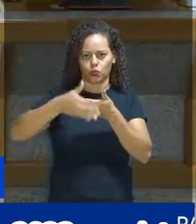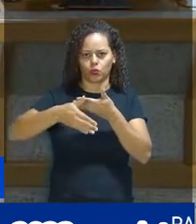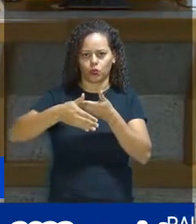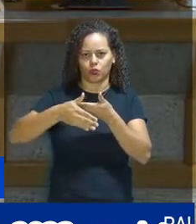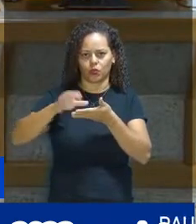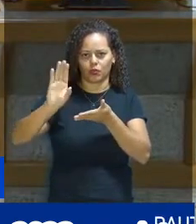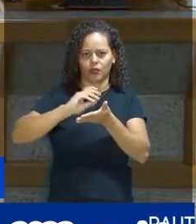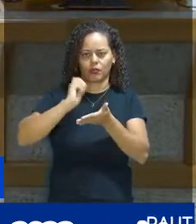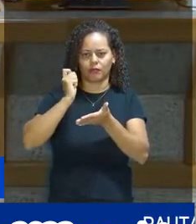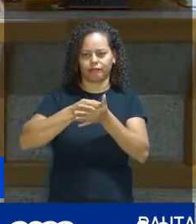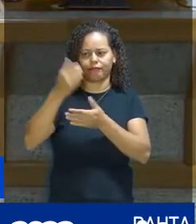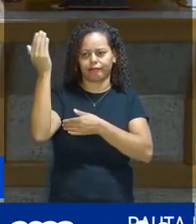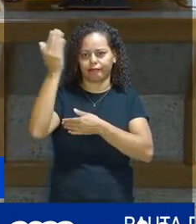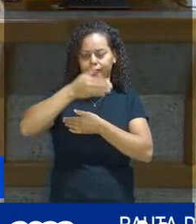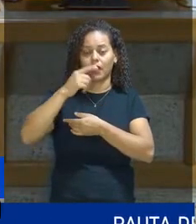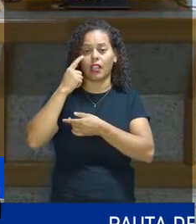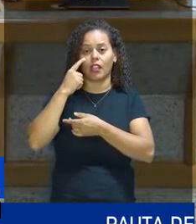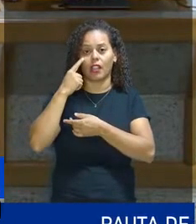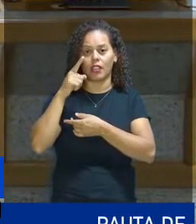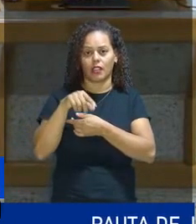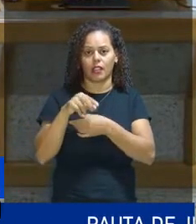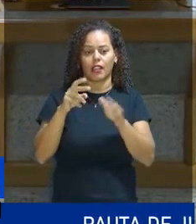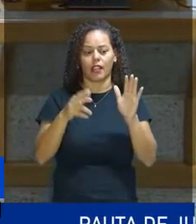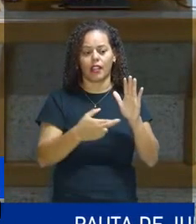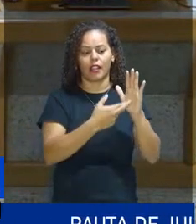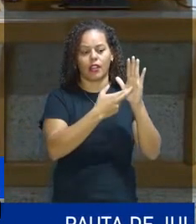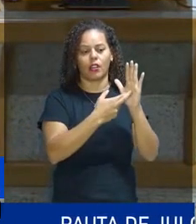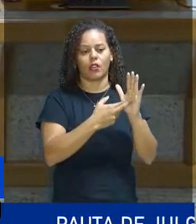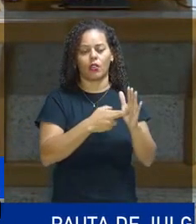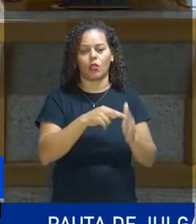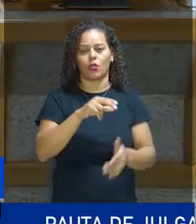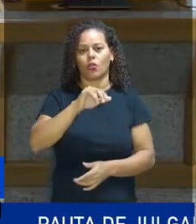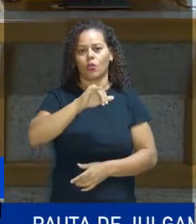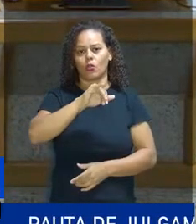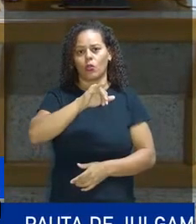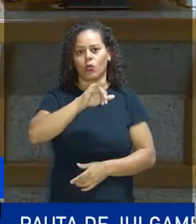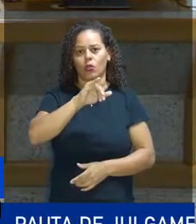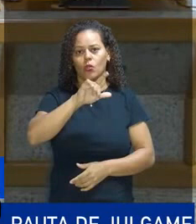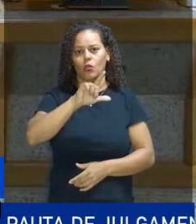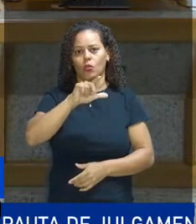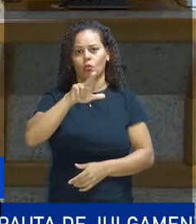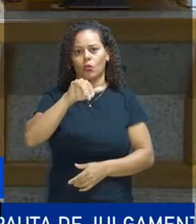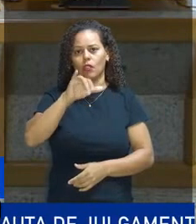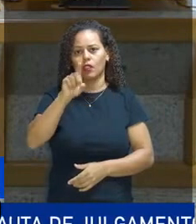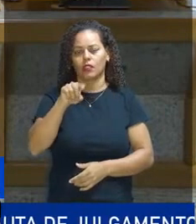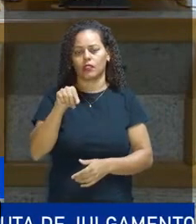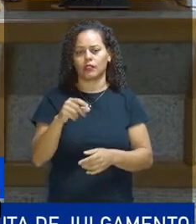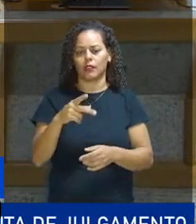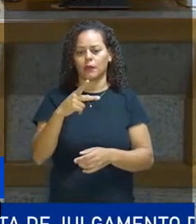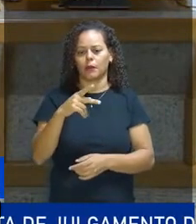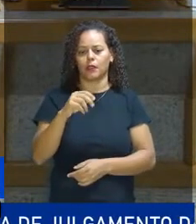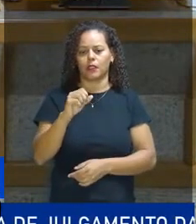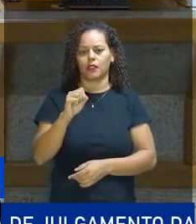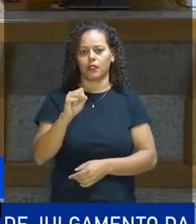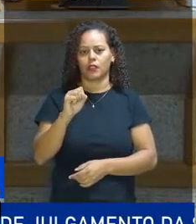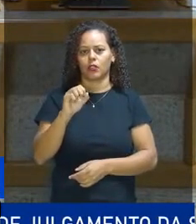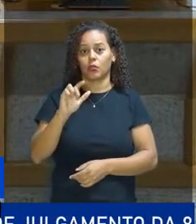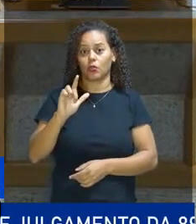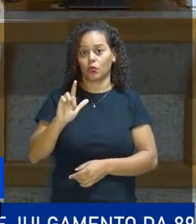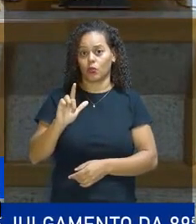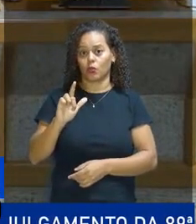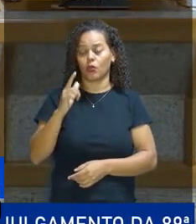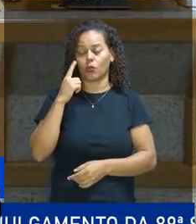0687 de 2023. Relator foco é o na juiz mesa Anselmo do pleno. Gonçalves. O interessado é o PSOL, Partido Socialismo e